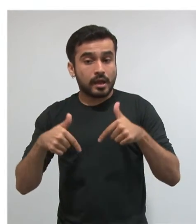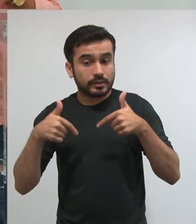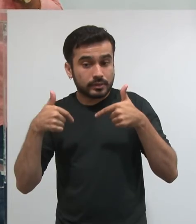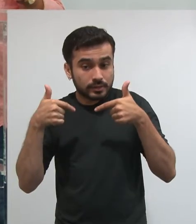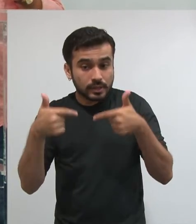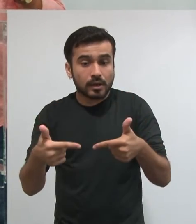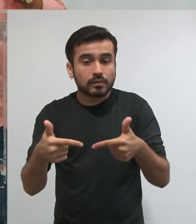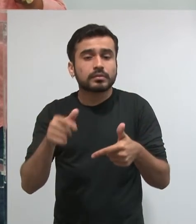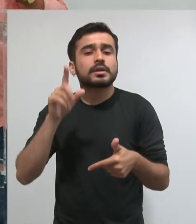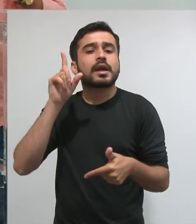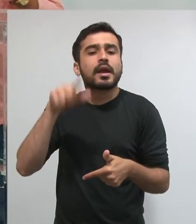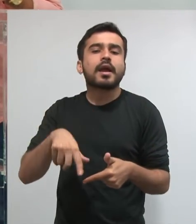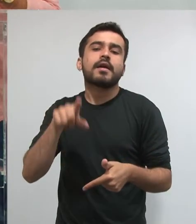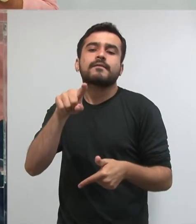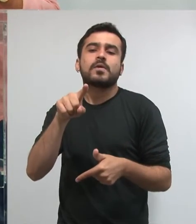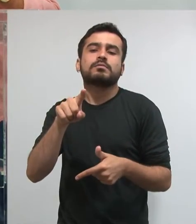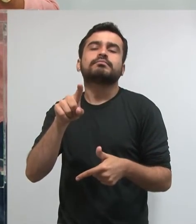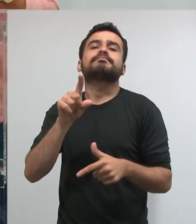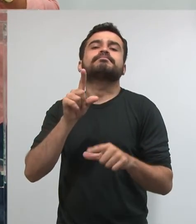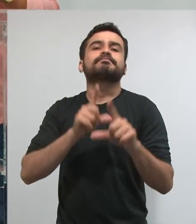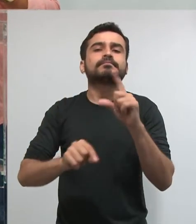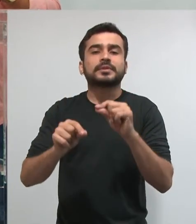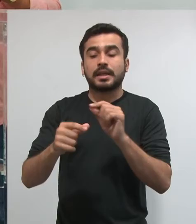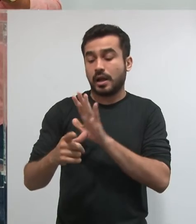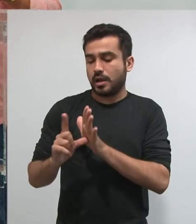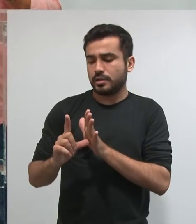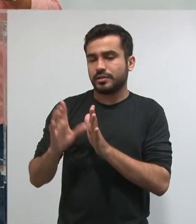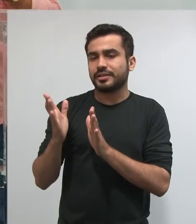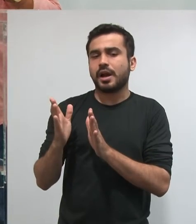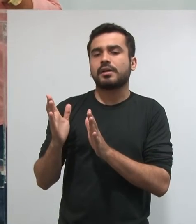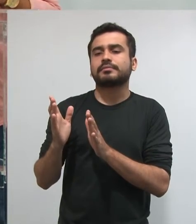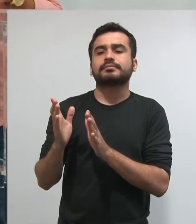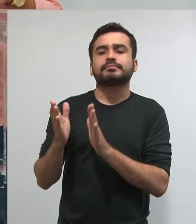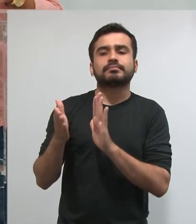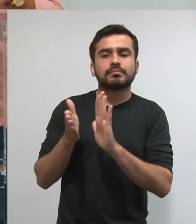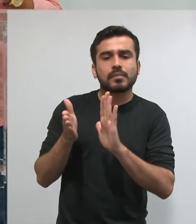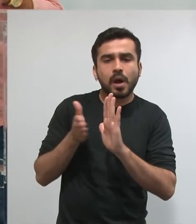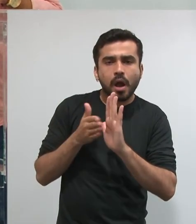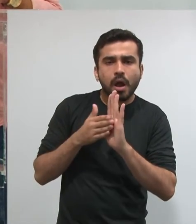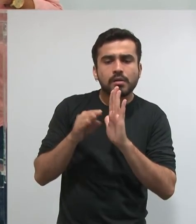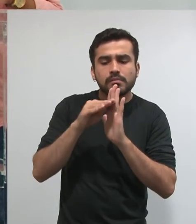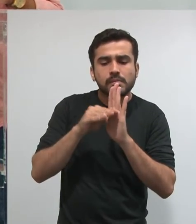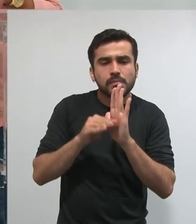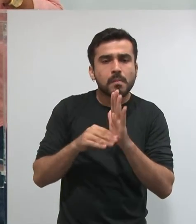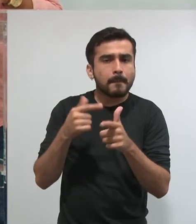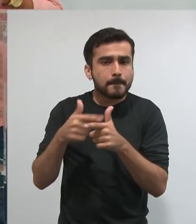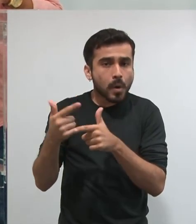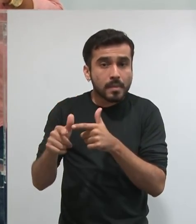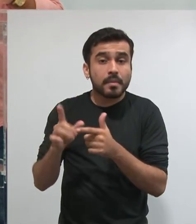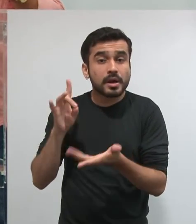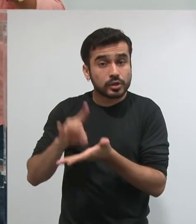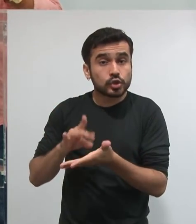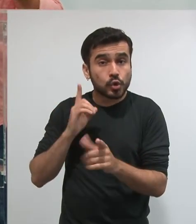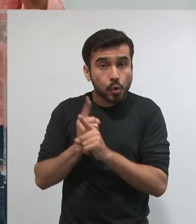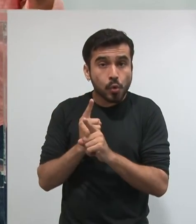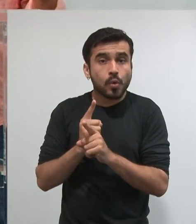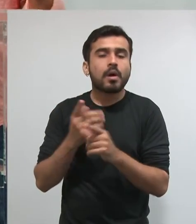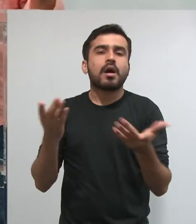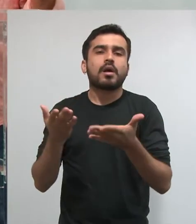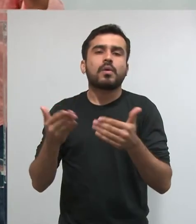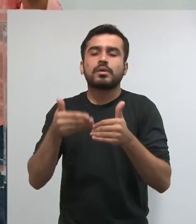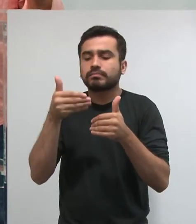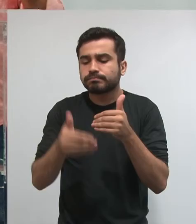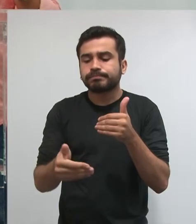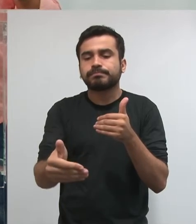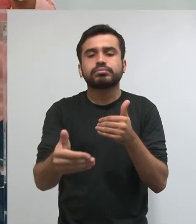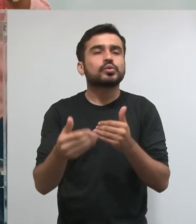você definir a partir do momento anterior, dos problemas mapeados e das causas reais mapeadas, quais seriam as